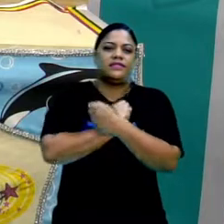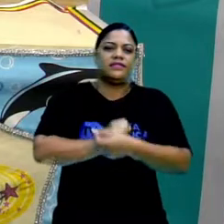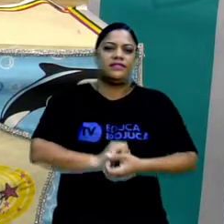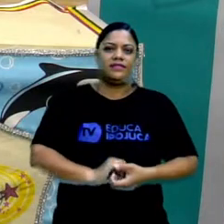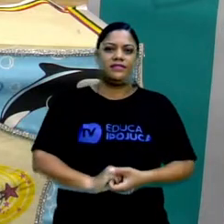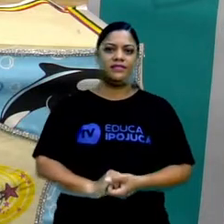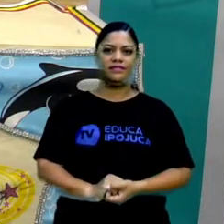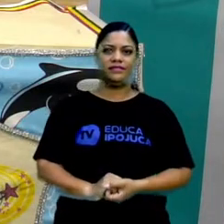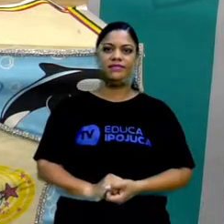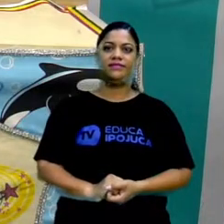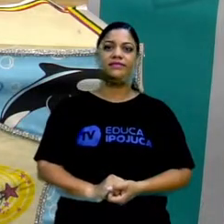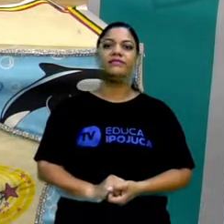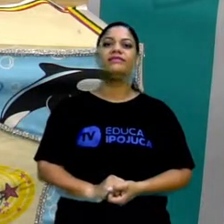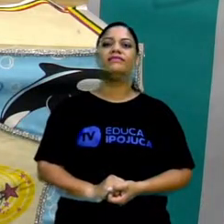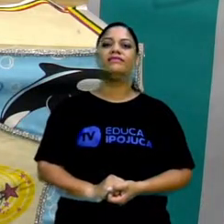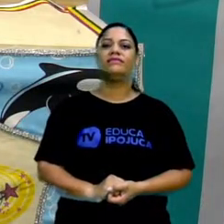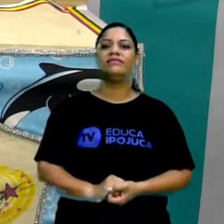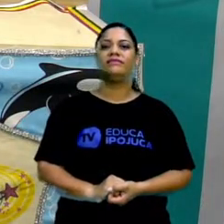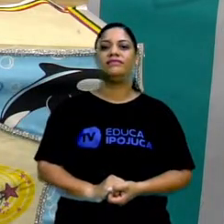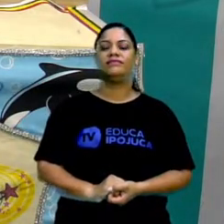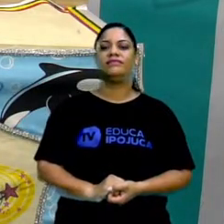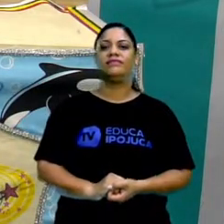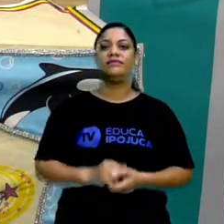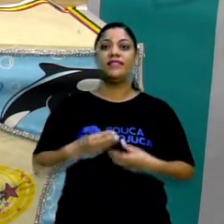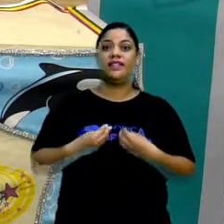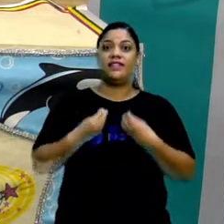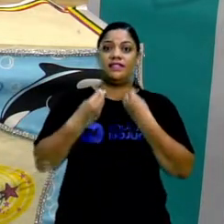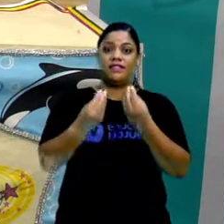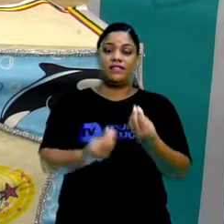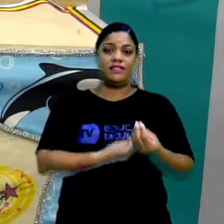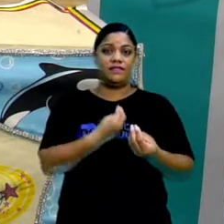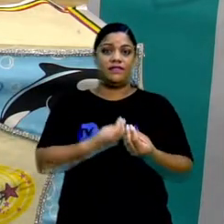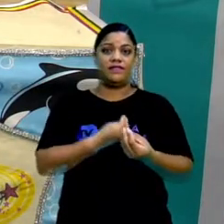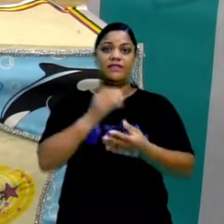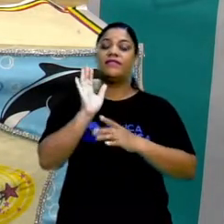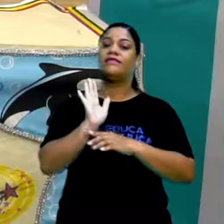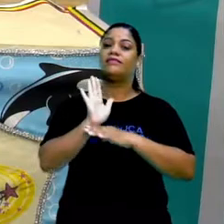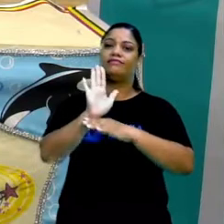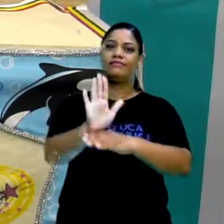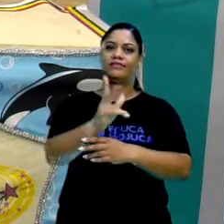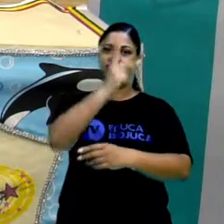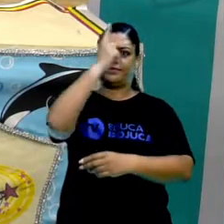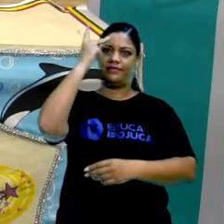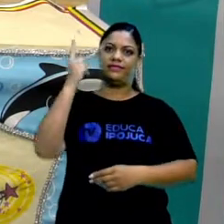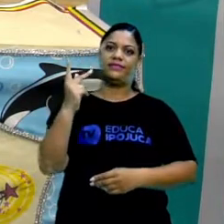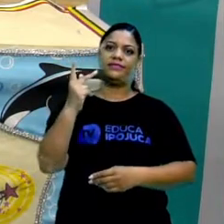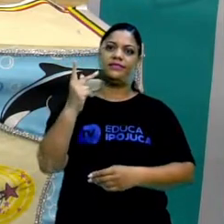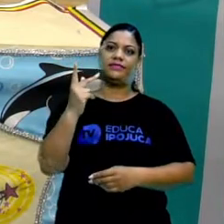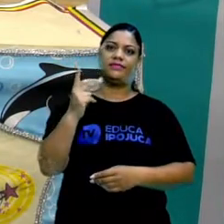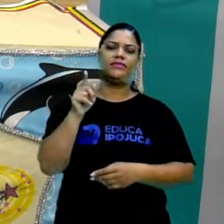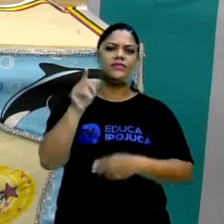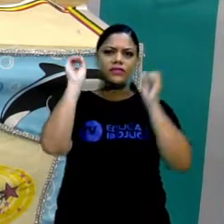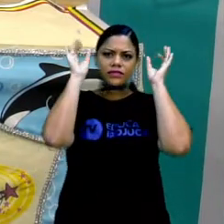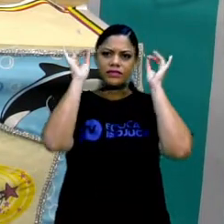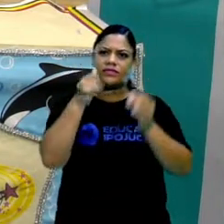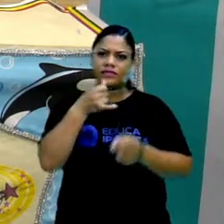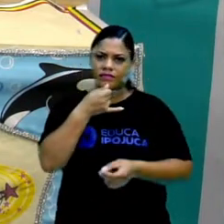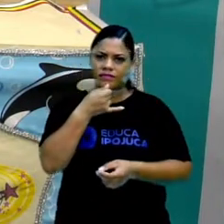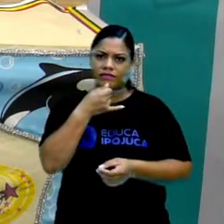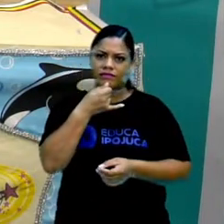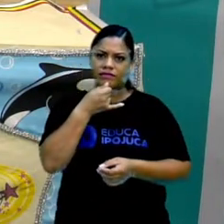morreu. Ela morreu, leiturinha. Ela deu a vida dela para ajudar as pessoas. Tu ficou